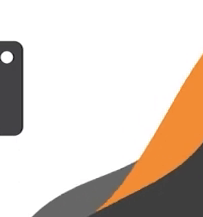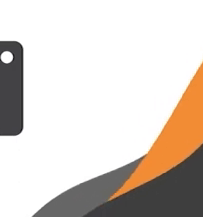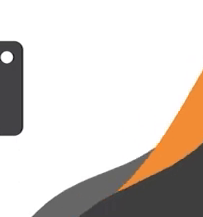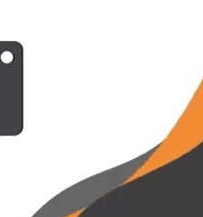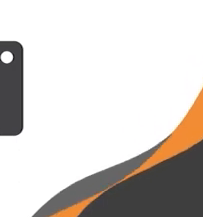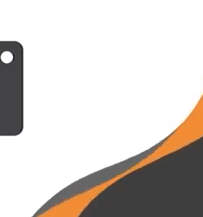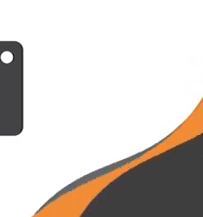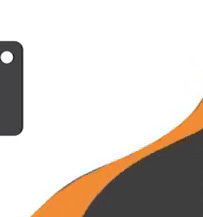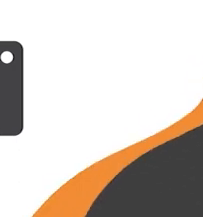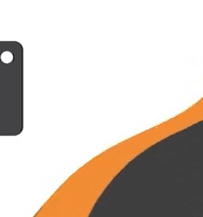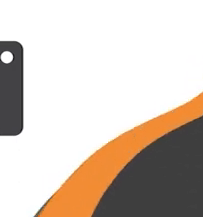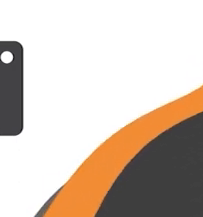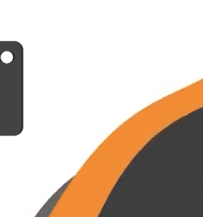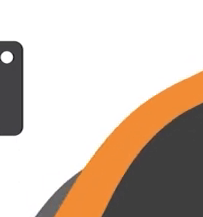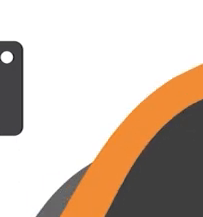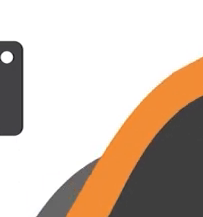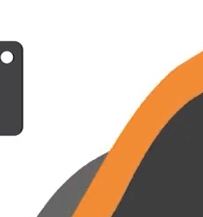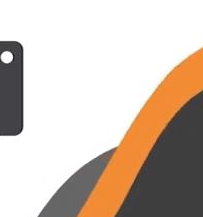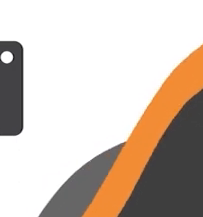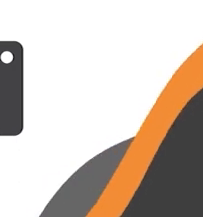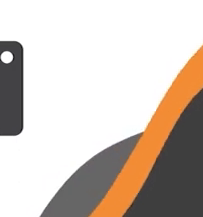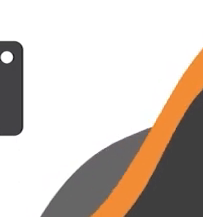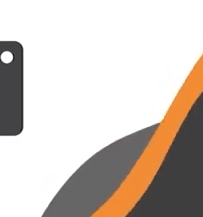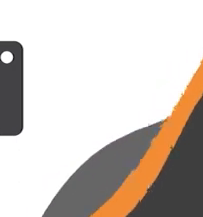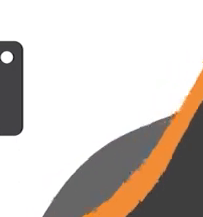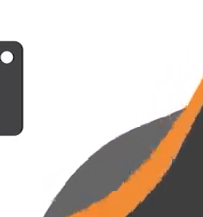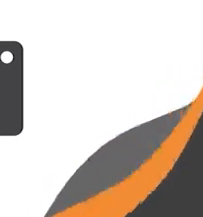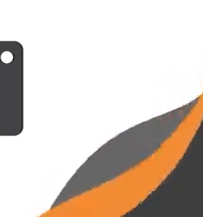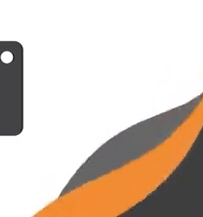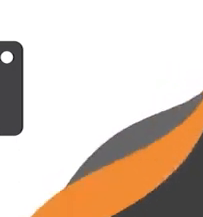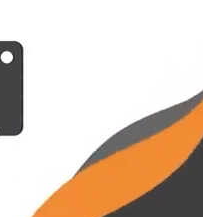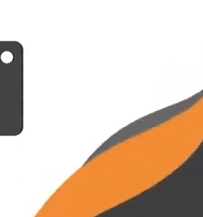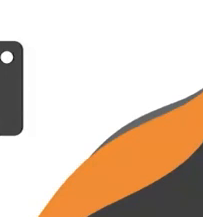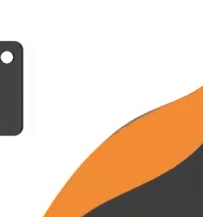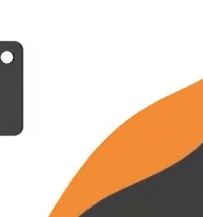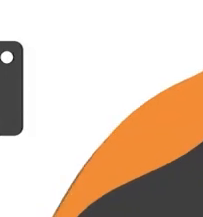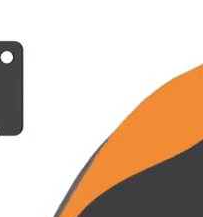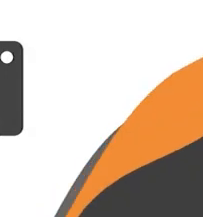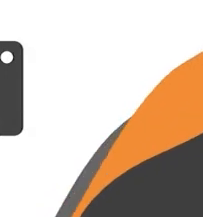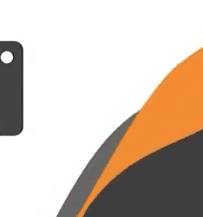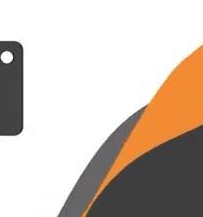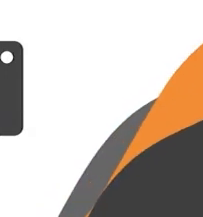E aí E aí